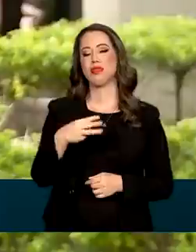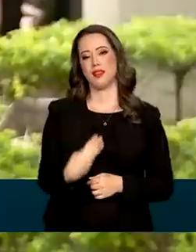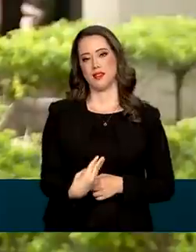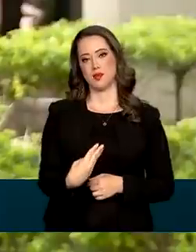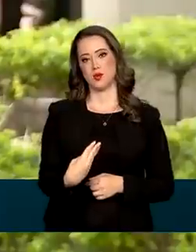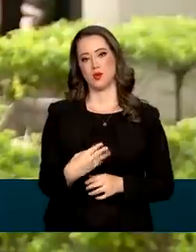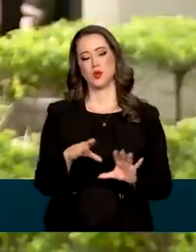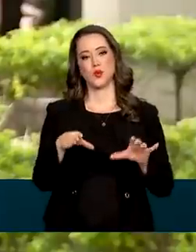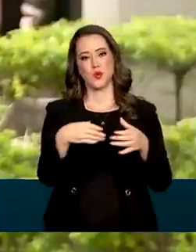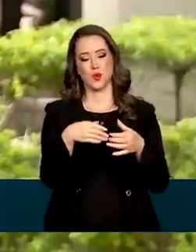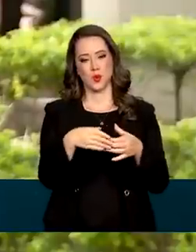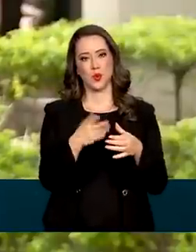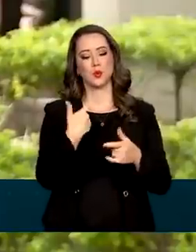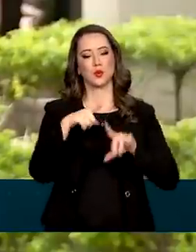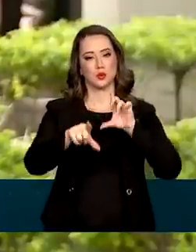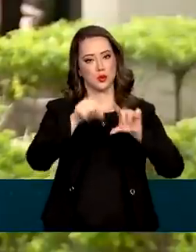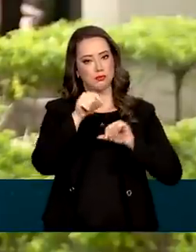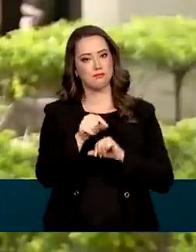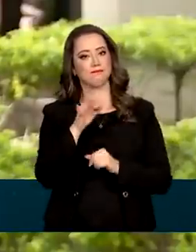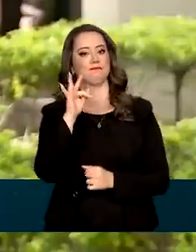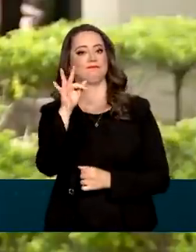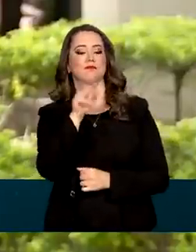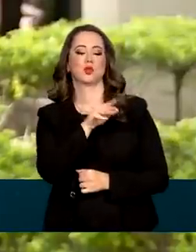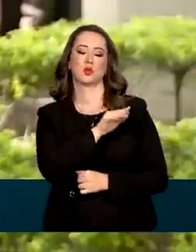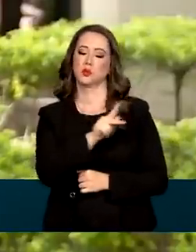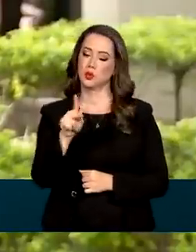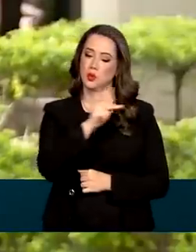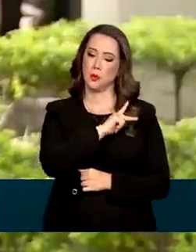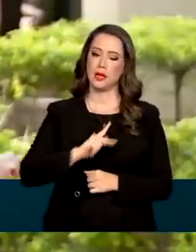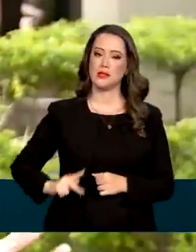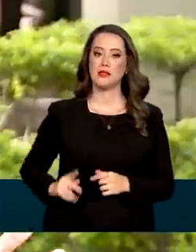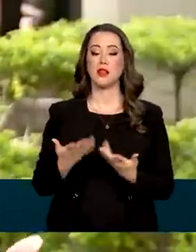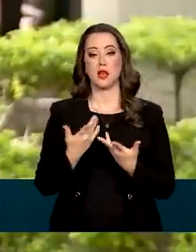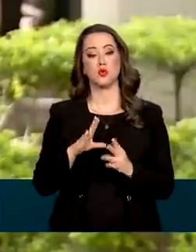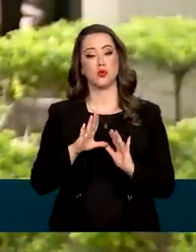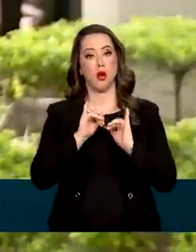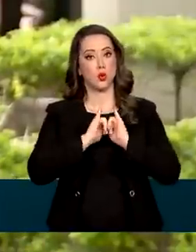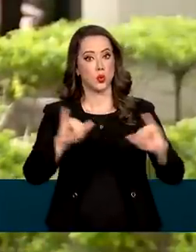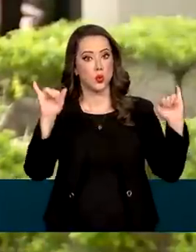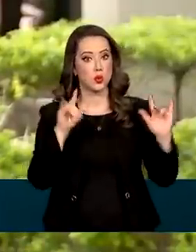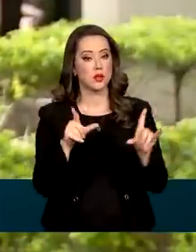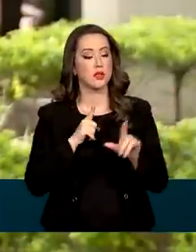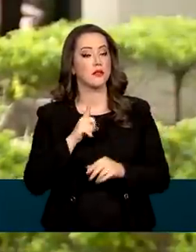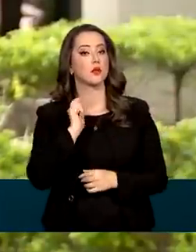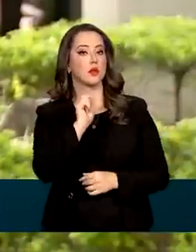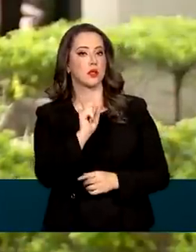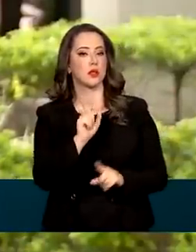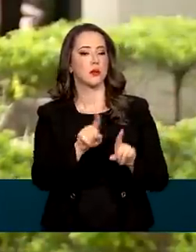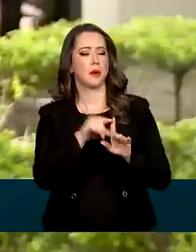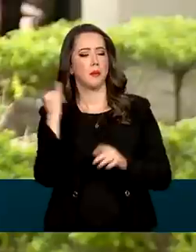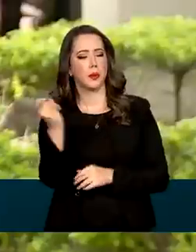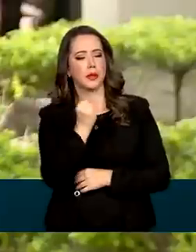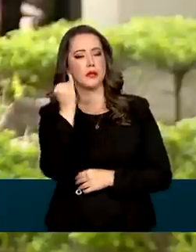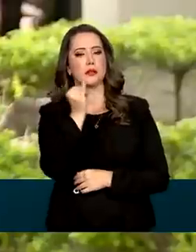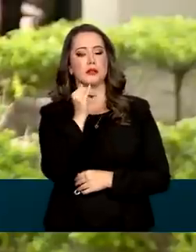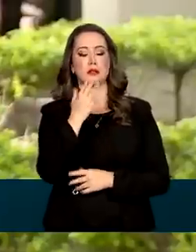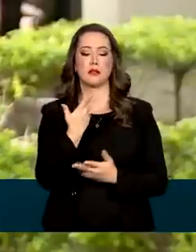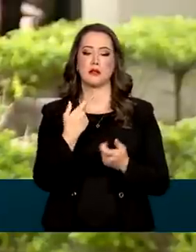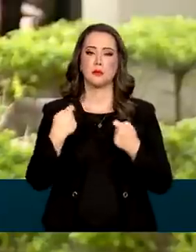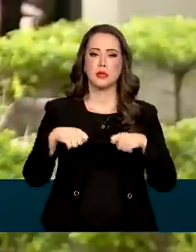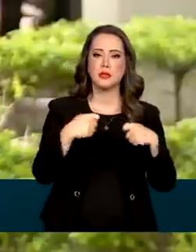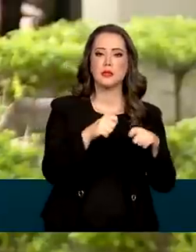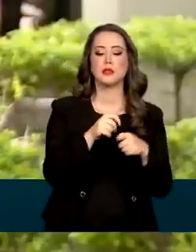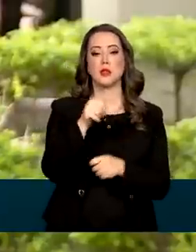indicada pelo futuro Presidente durante o anúncio o presidente eleito Lula também destacou que mulheres devem